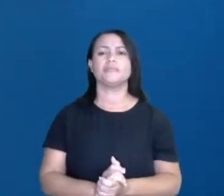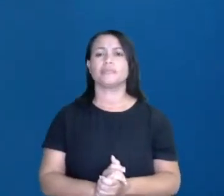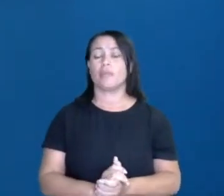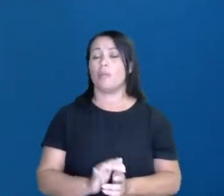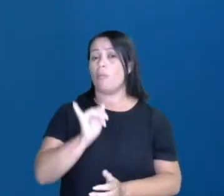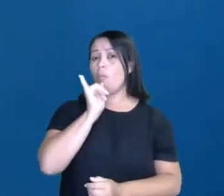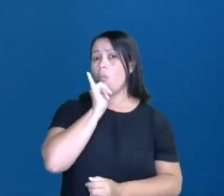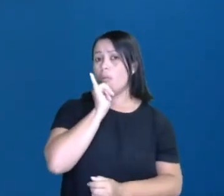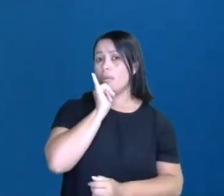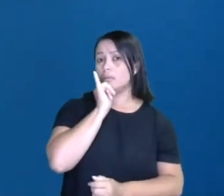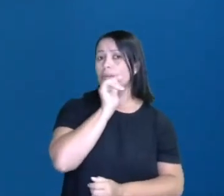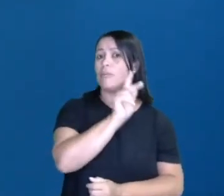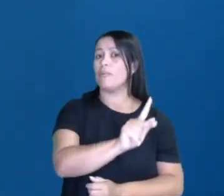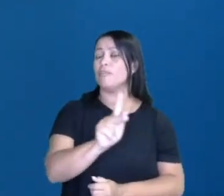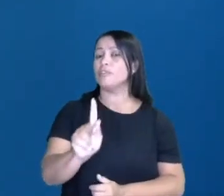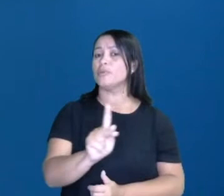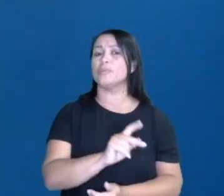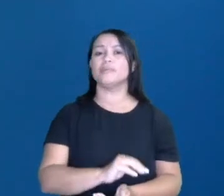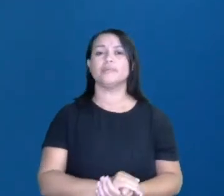Por exemplo, professor,